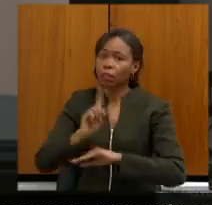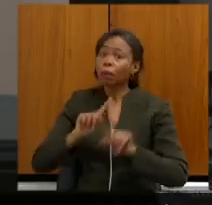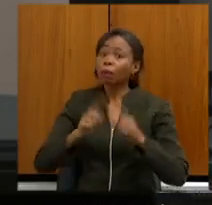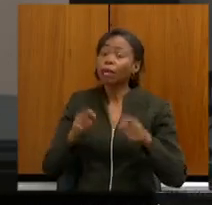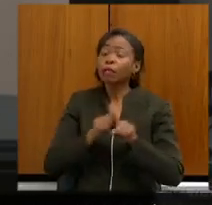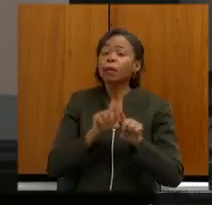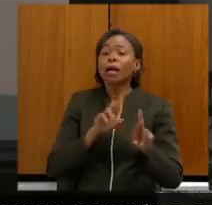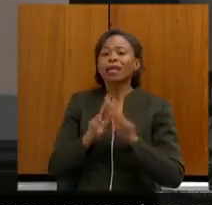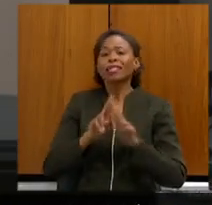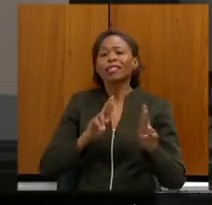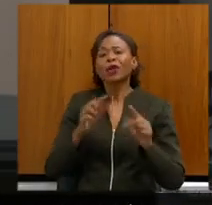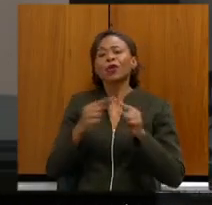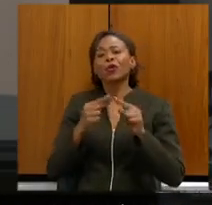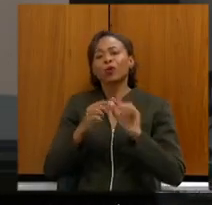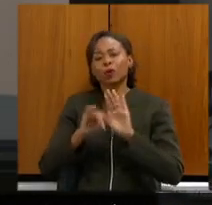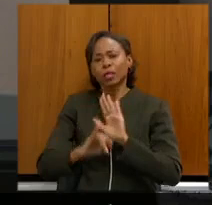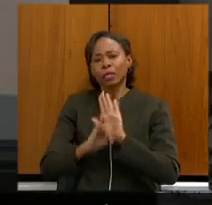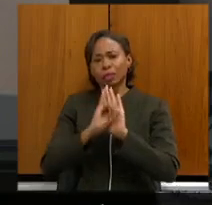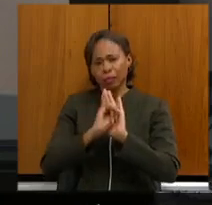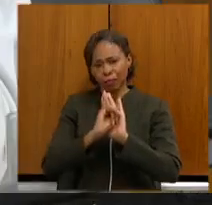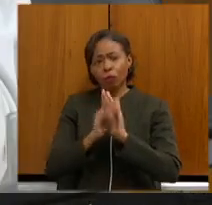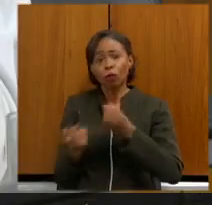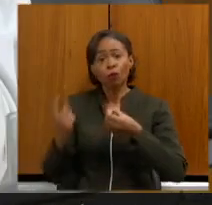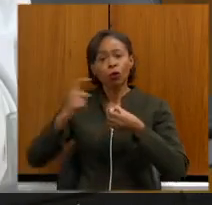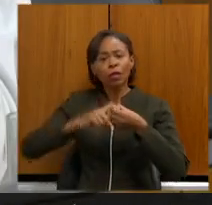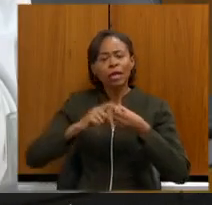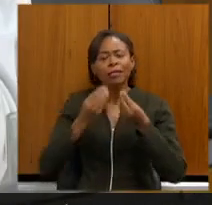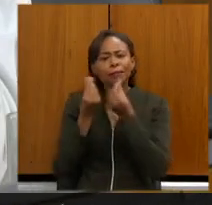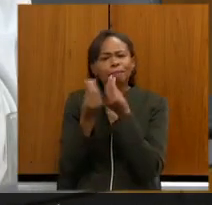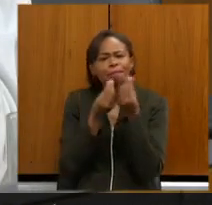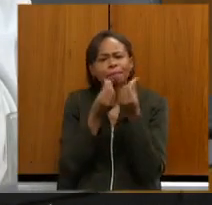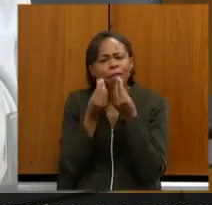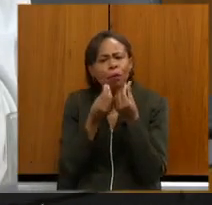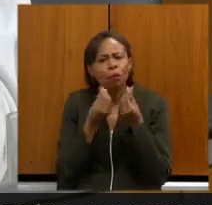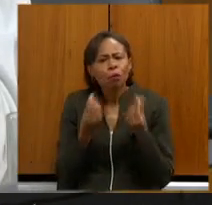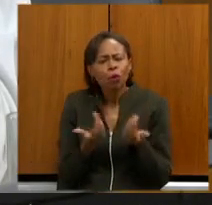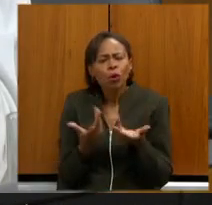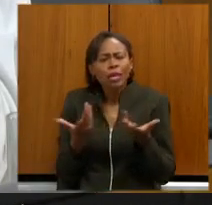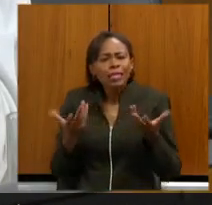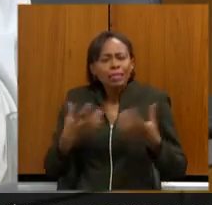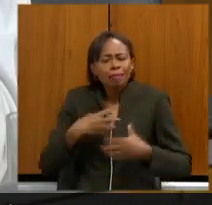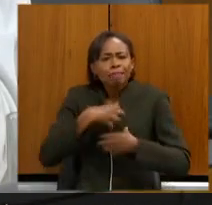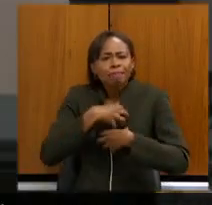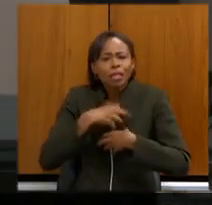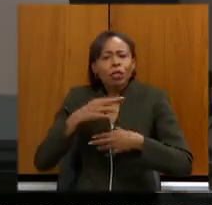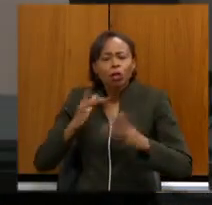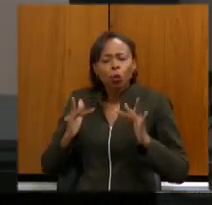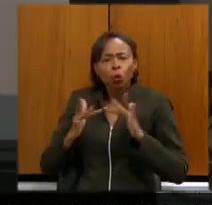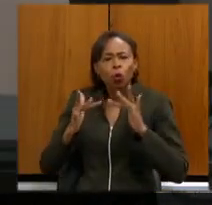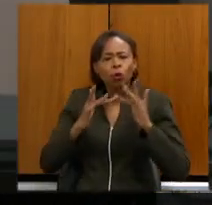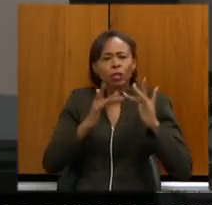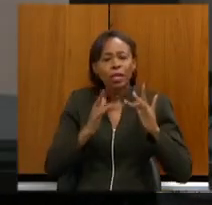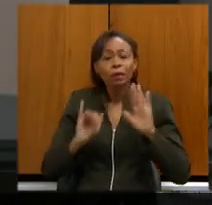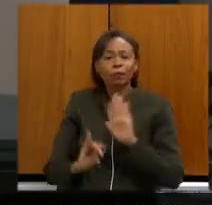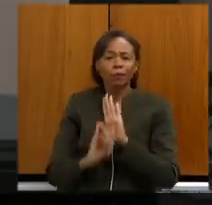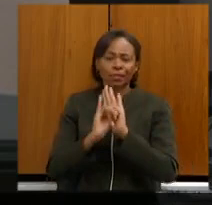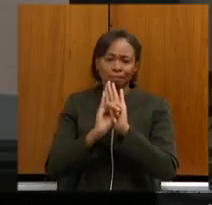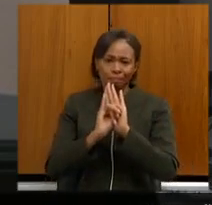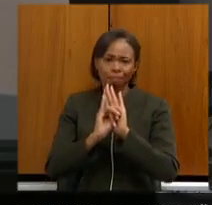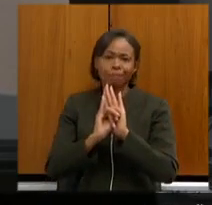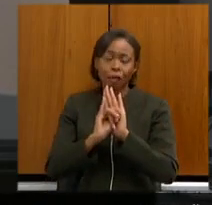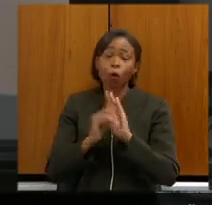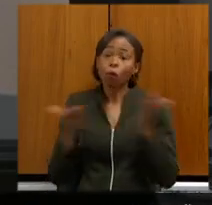relação com a nossa identidade retomar esse sabor essa sabor Aninha que nos conecta a relação com a nossa identidade